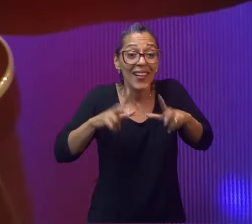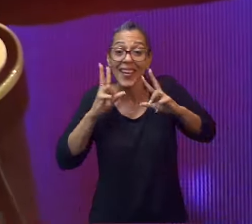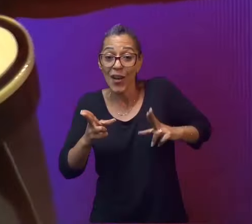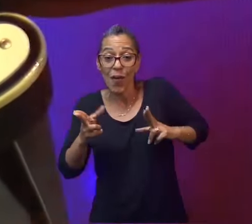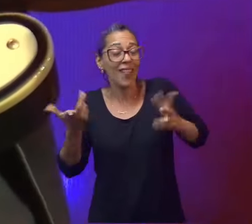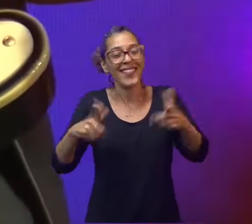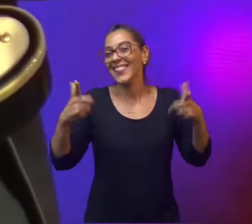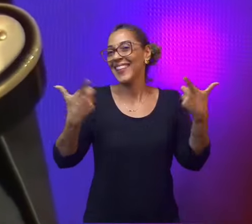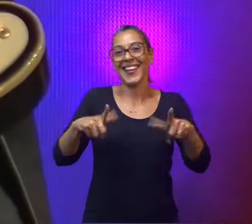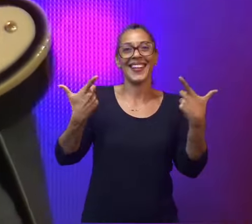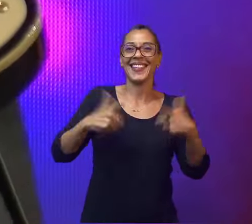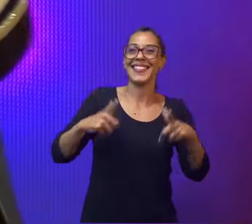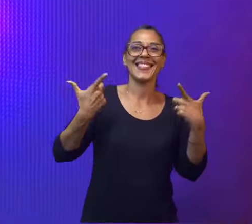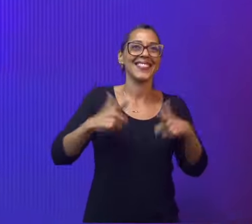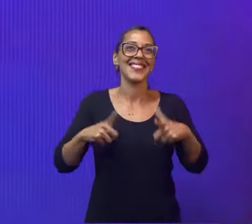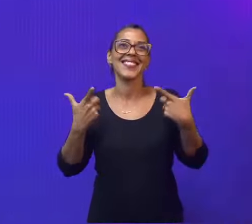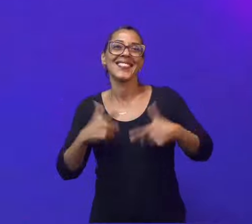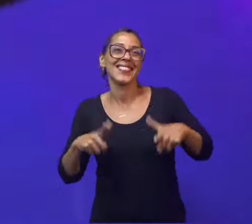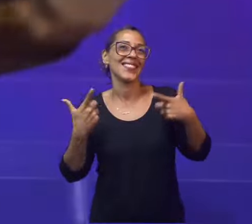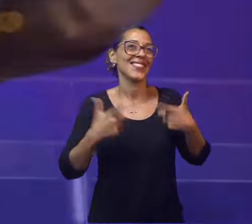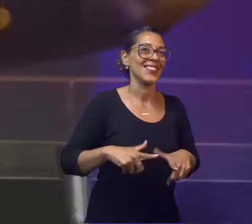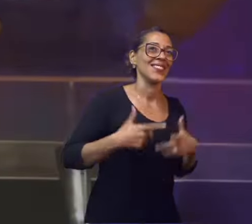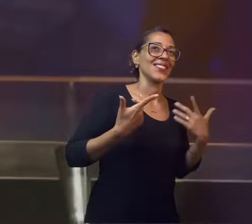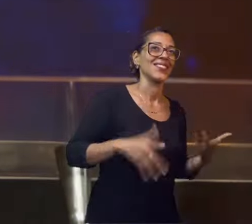celebra o nome de Jesus